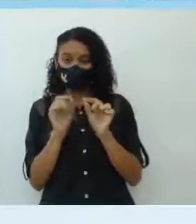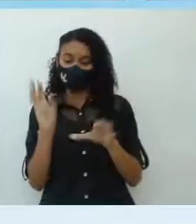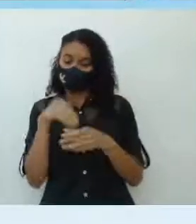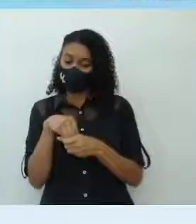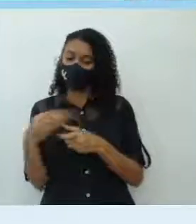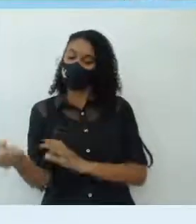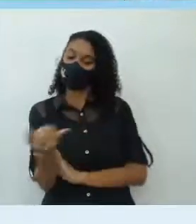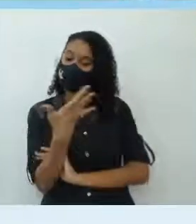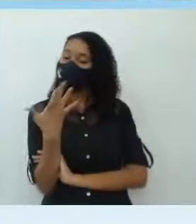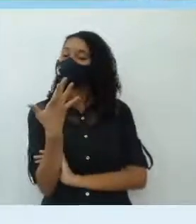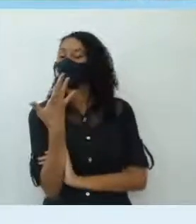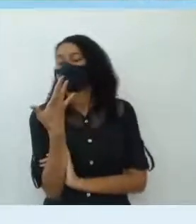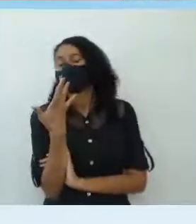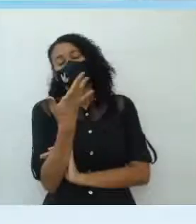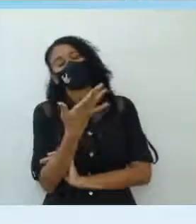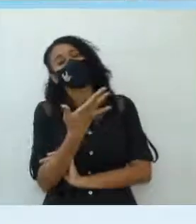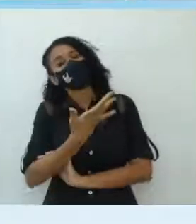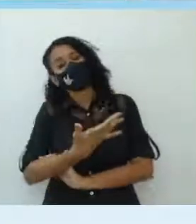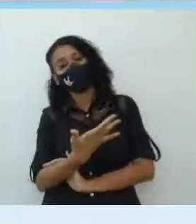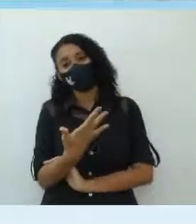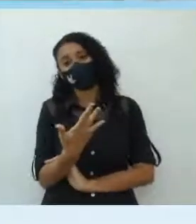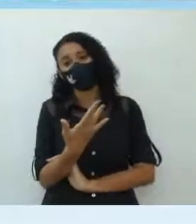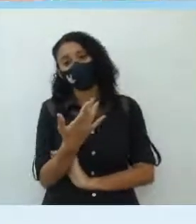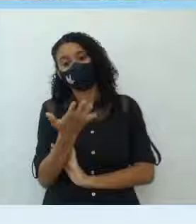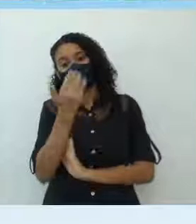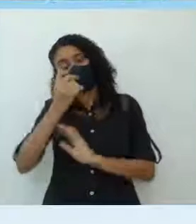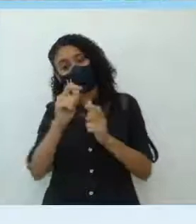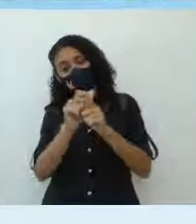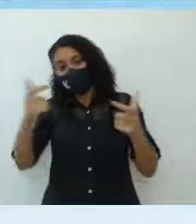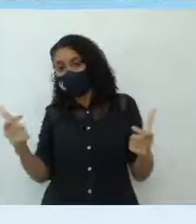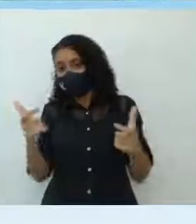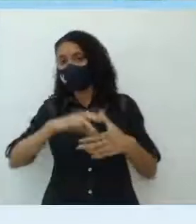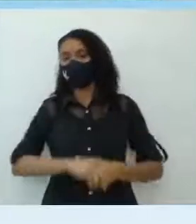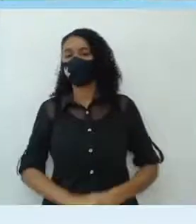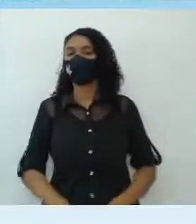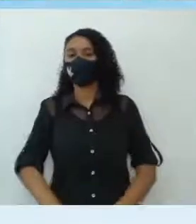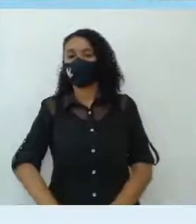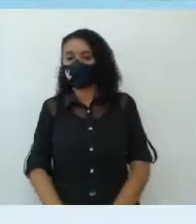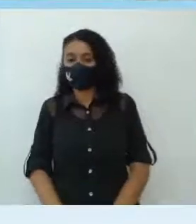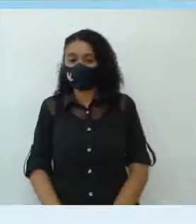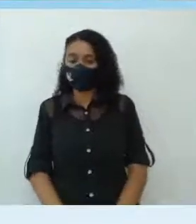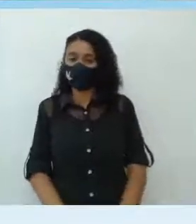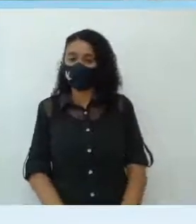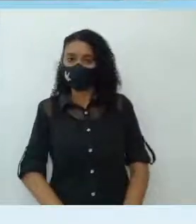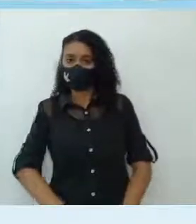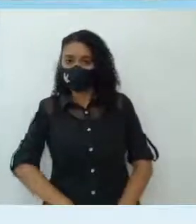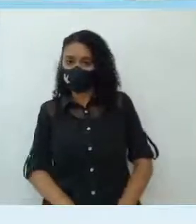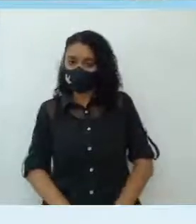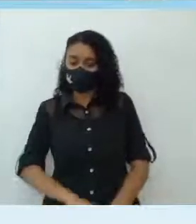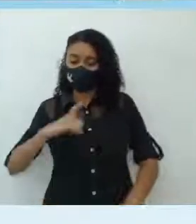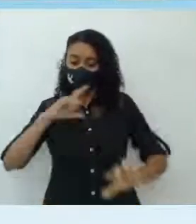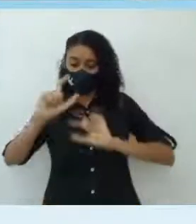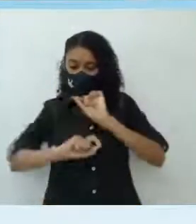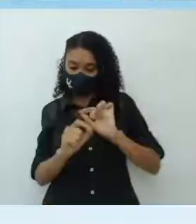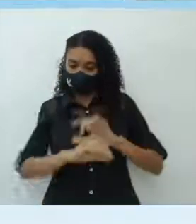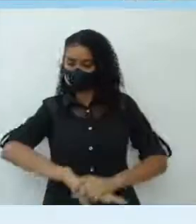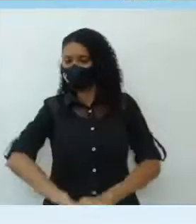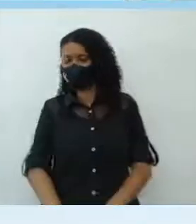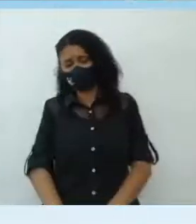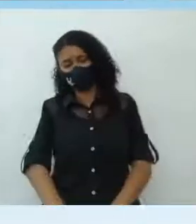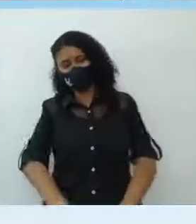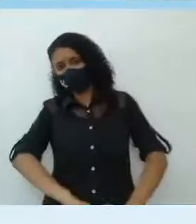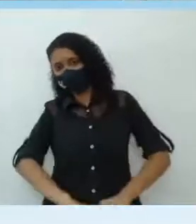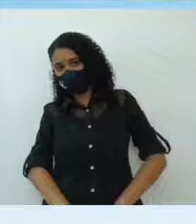uma quantidade de alimentos maior na receita. E aí levanta-se os amigos, né? A seguinte ideia: mas será